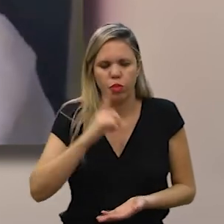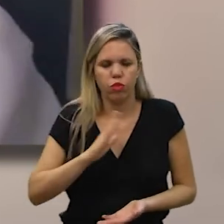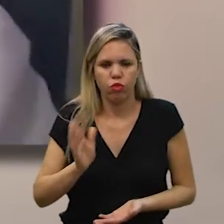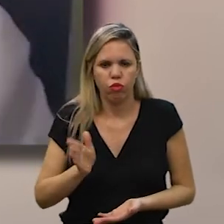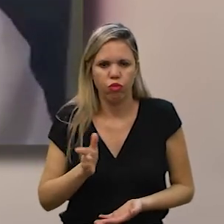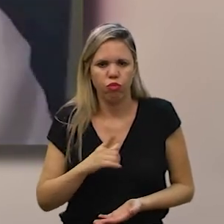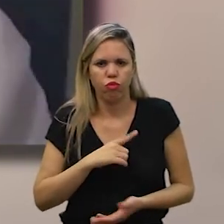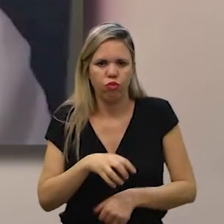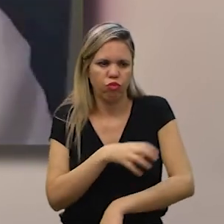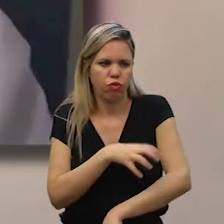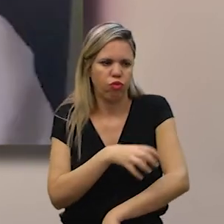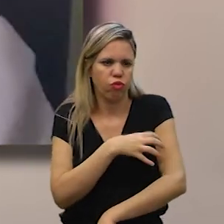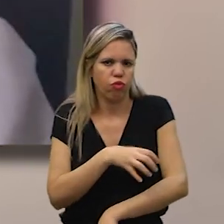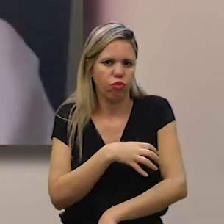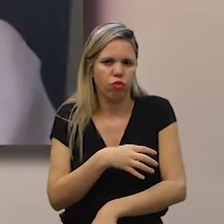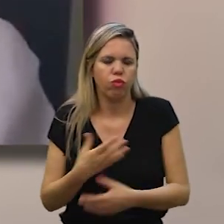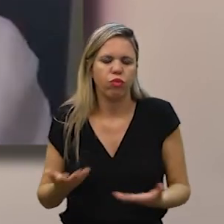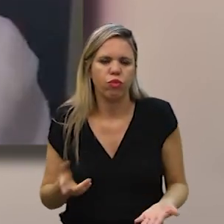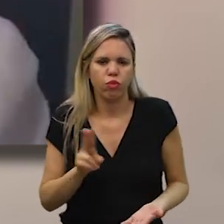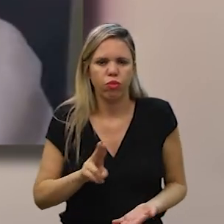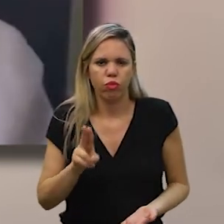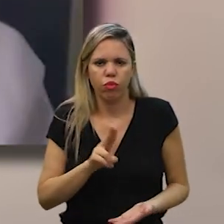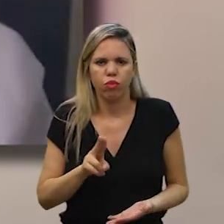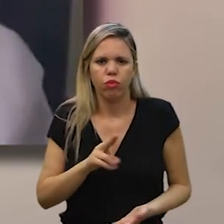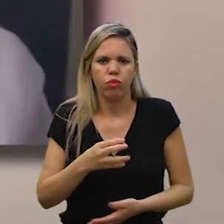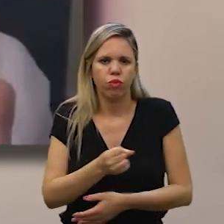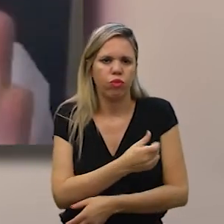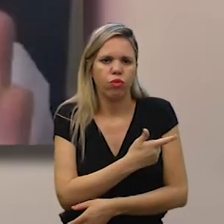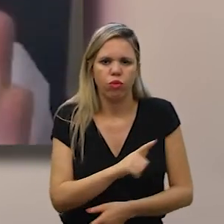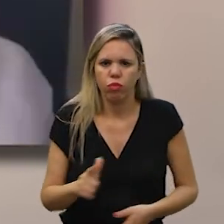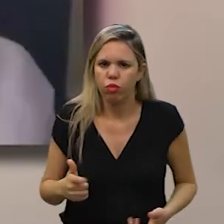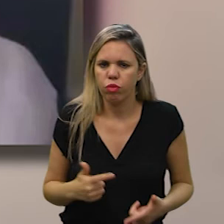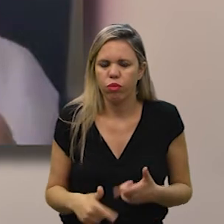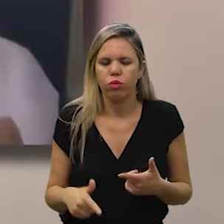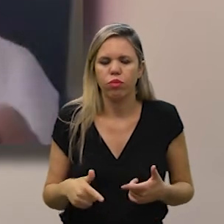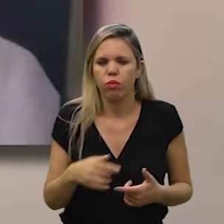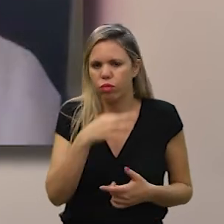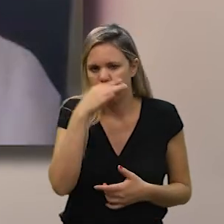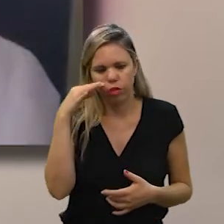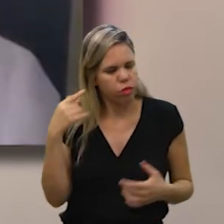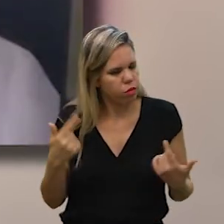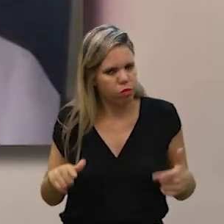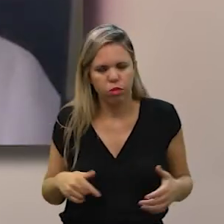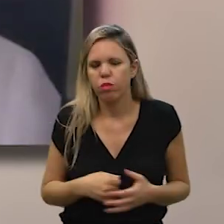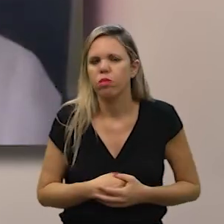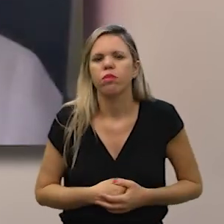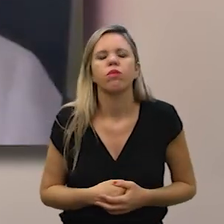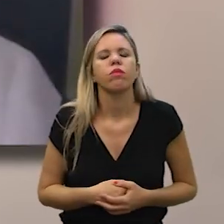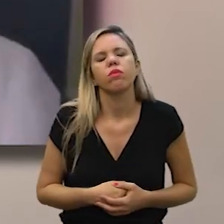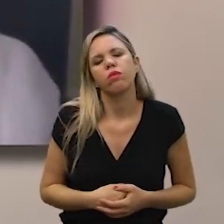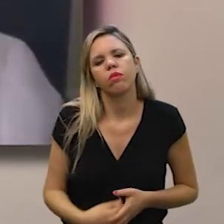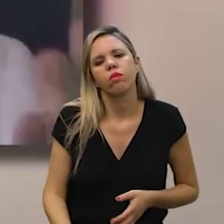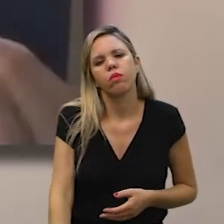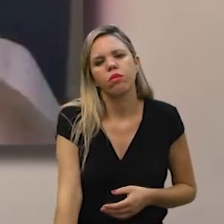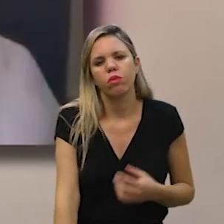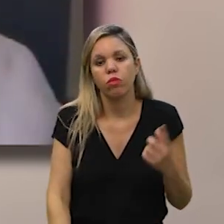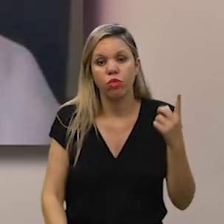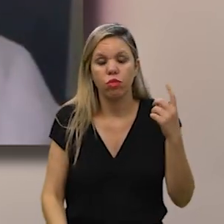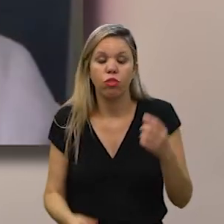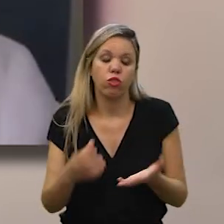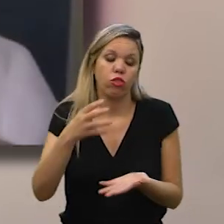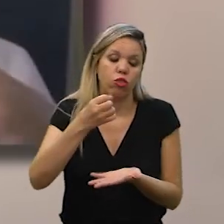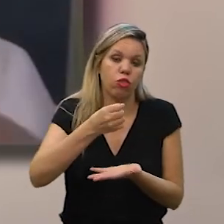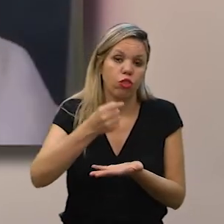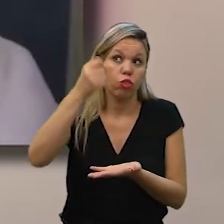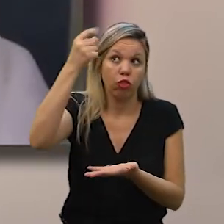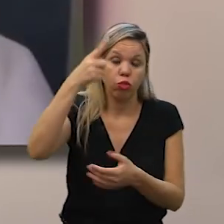tiver uma alergia na pele, usar um hidratante que não tem fragrância, que não tem cheiro. Filtro solar